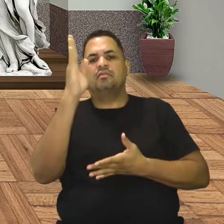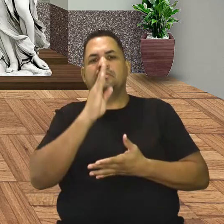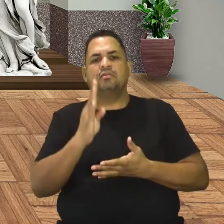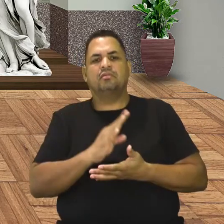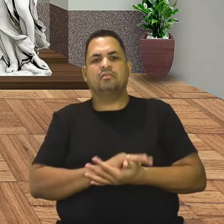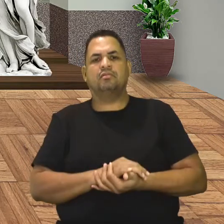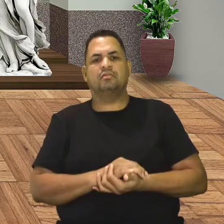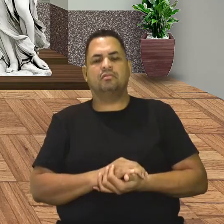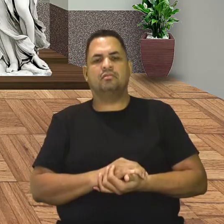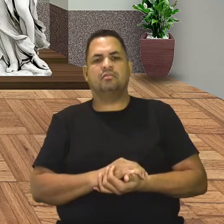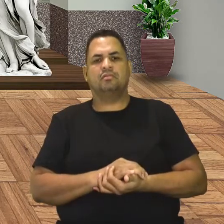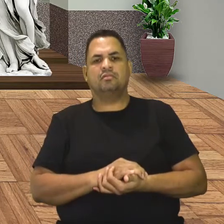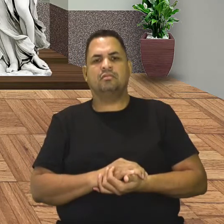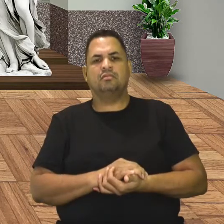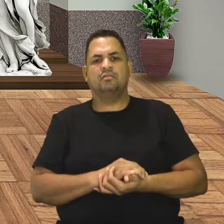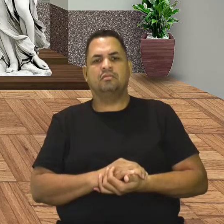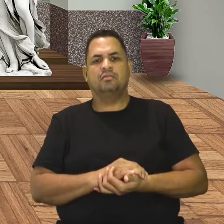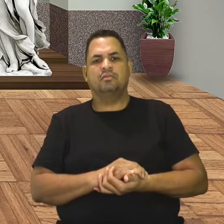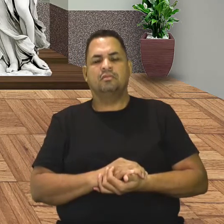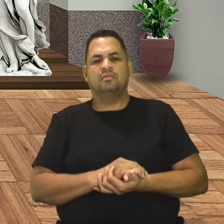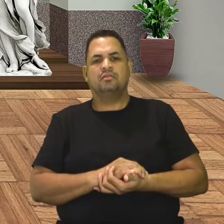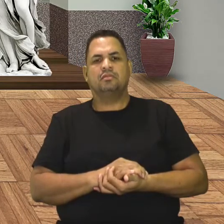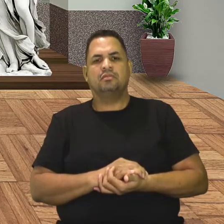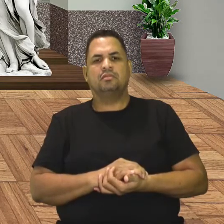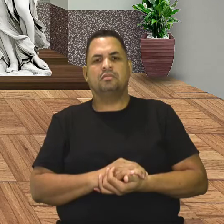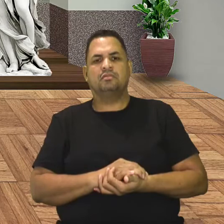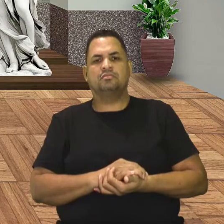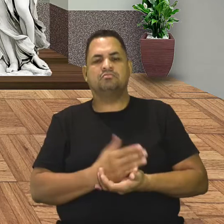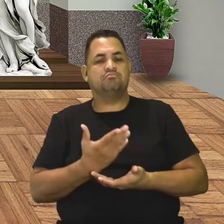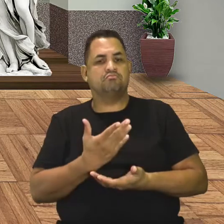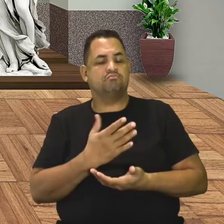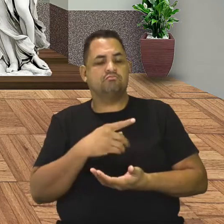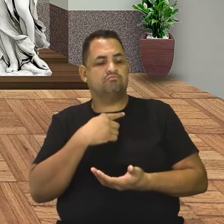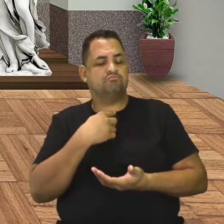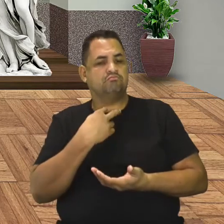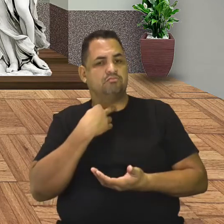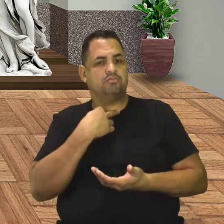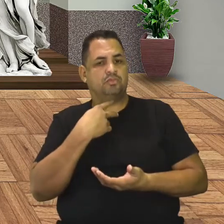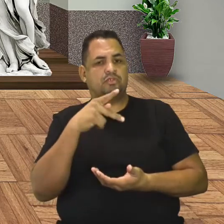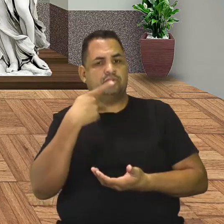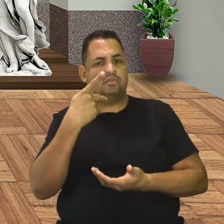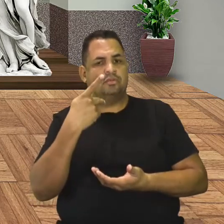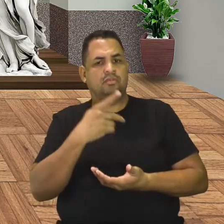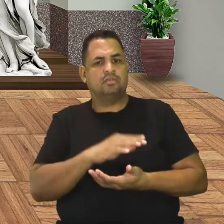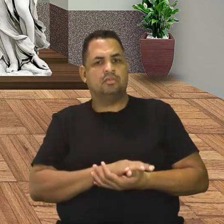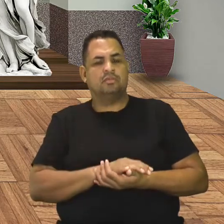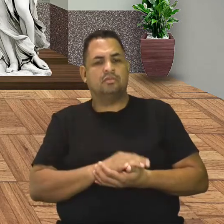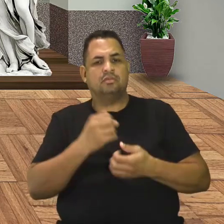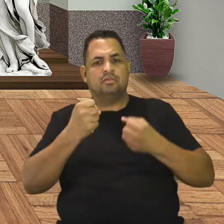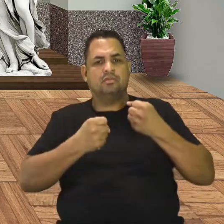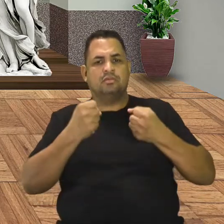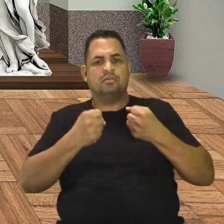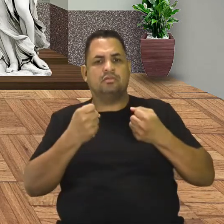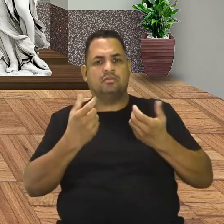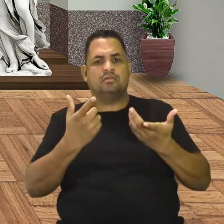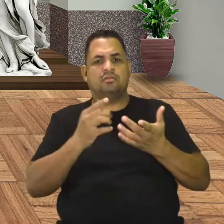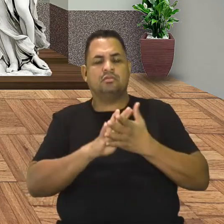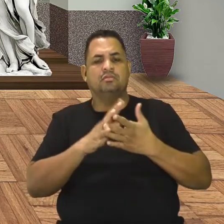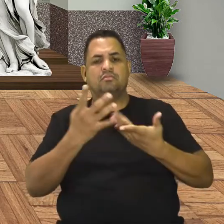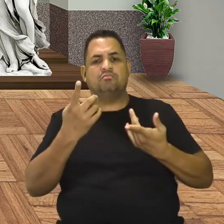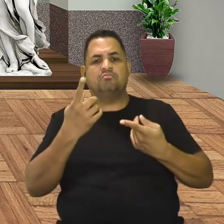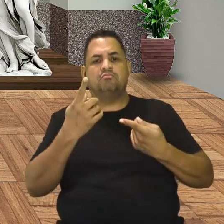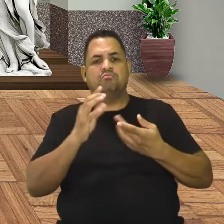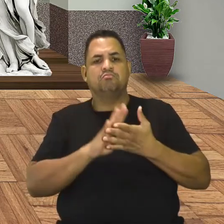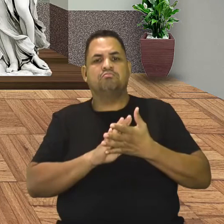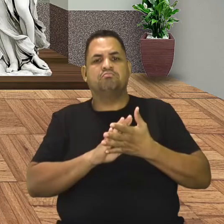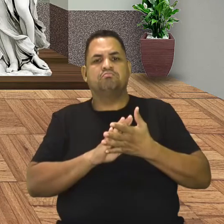Brasil. O carro que está mais vendendo no Brasil, eu acho que a gente não pode falar a marca aqui, mas é um carro que está sendo produzido